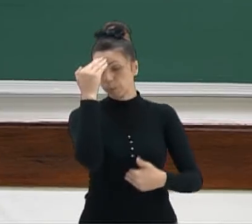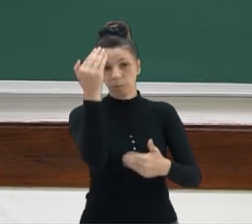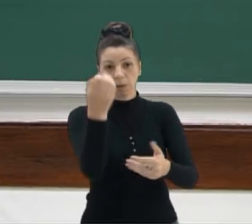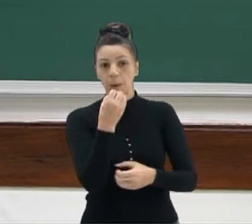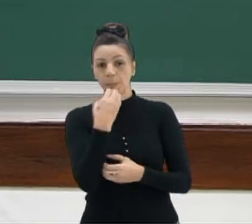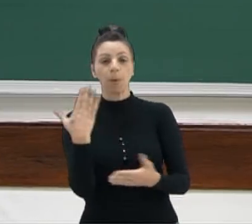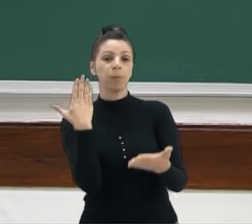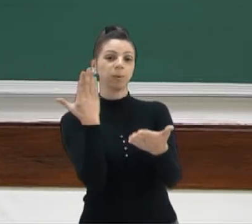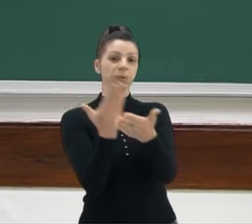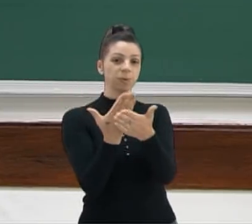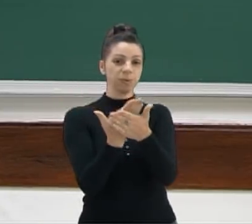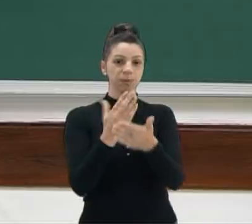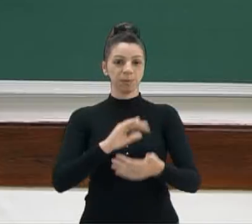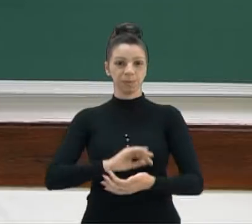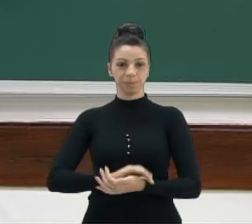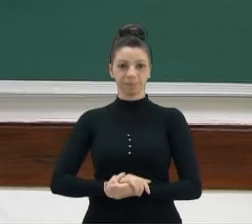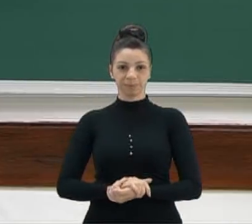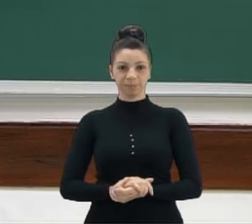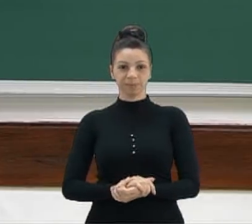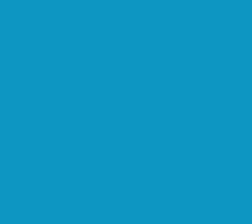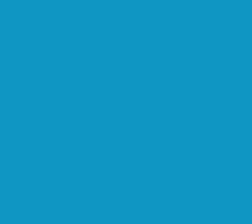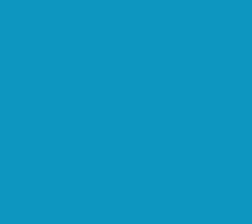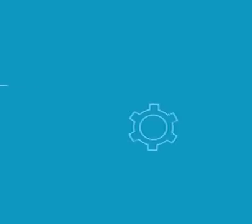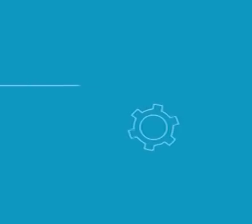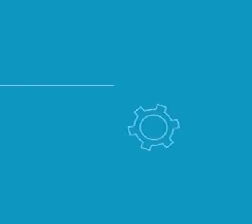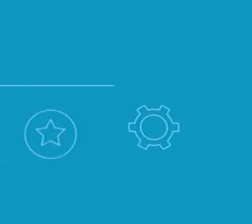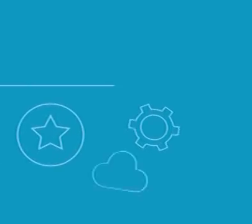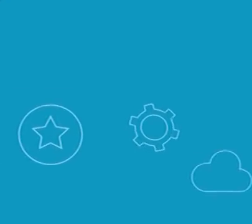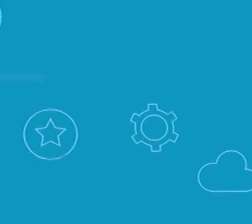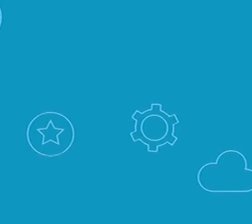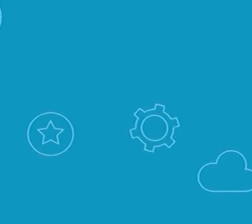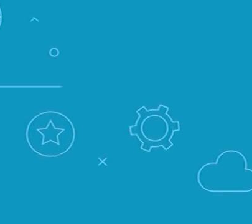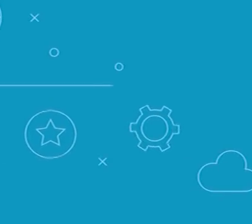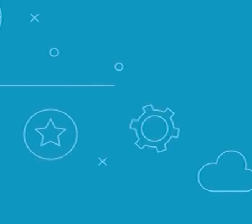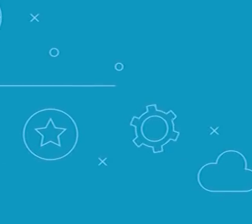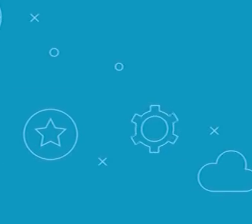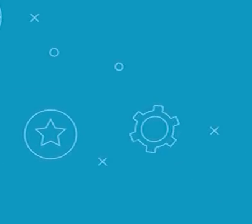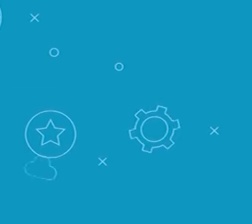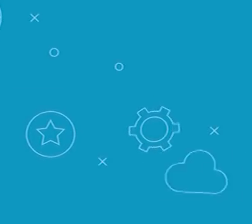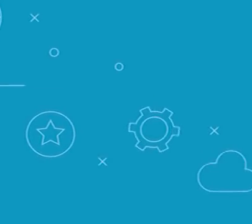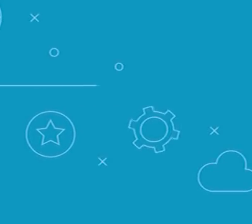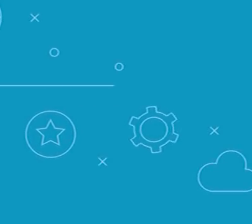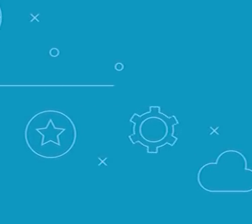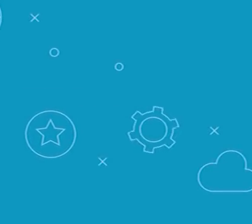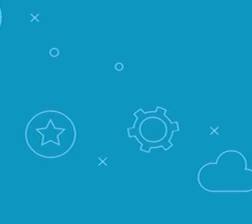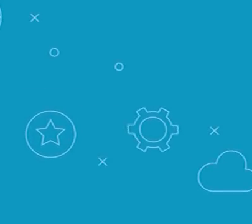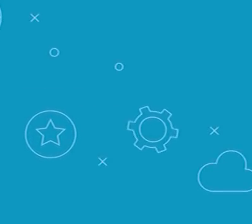bons estudos!